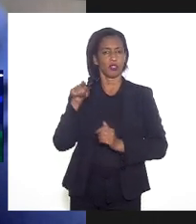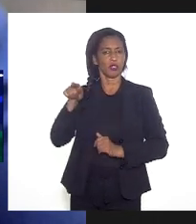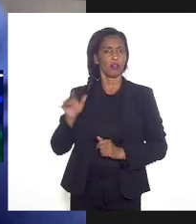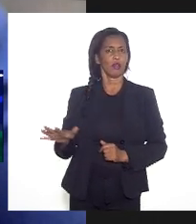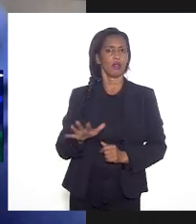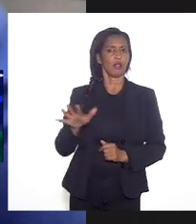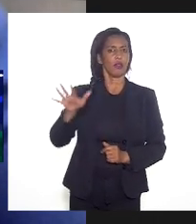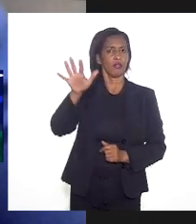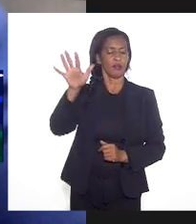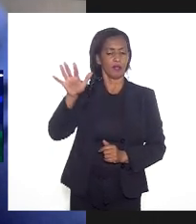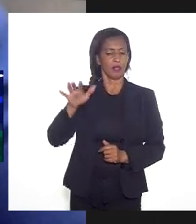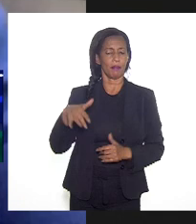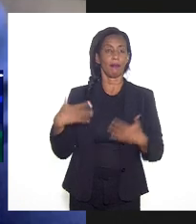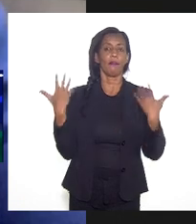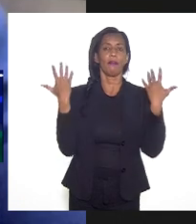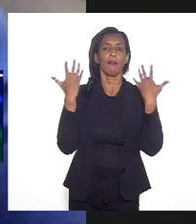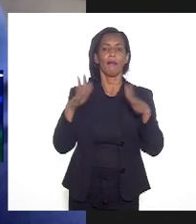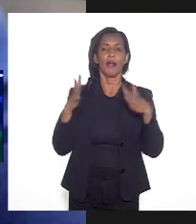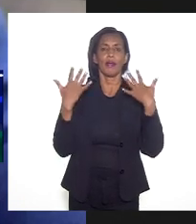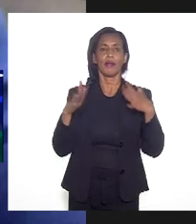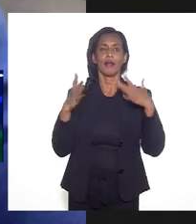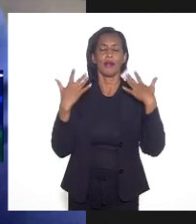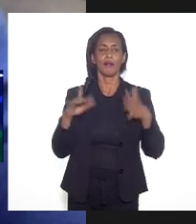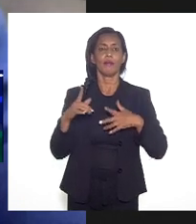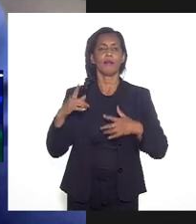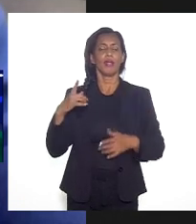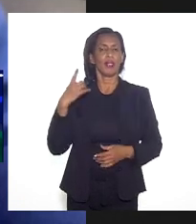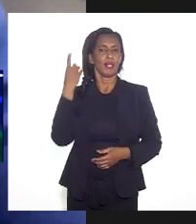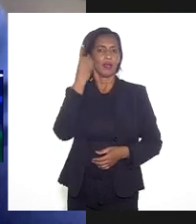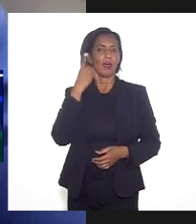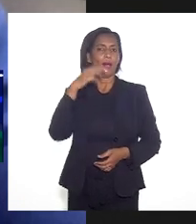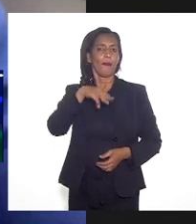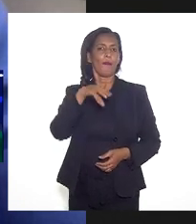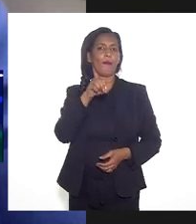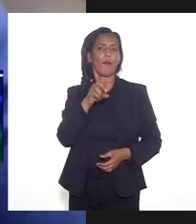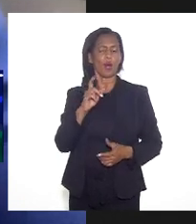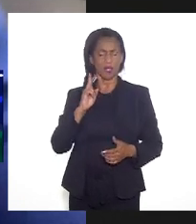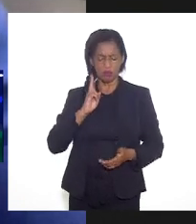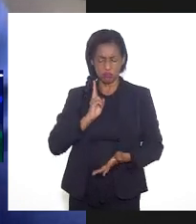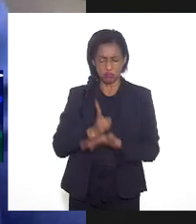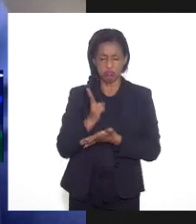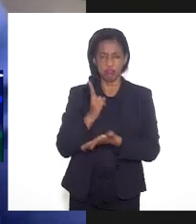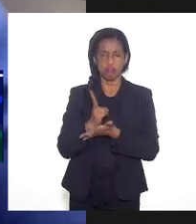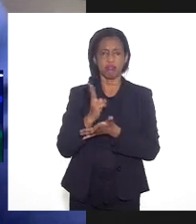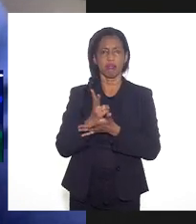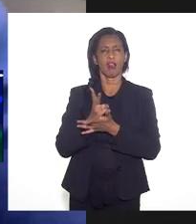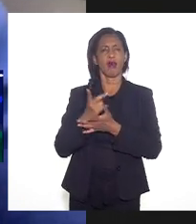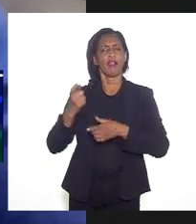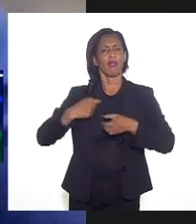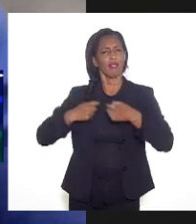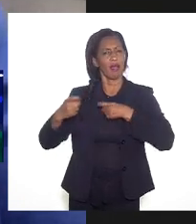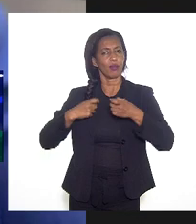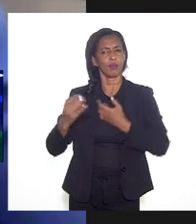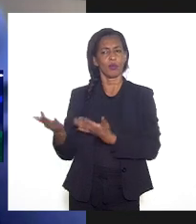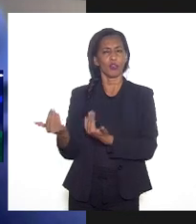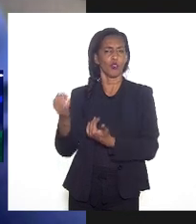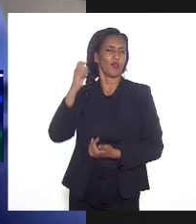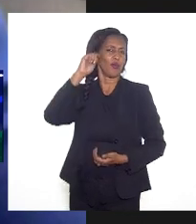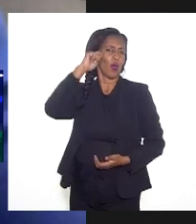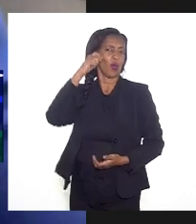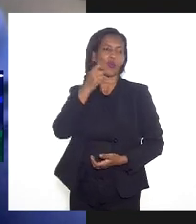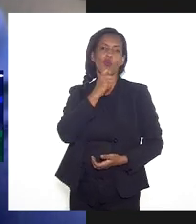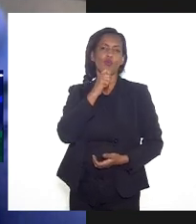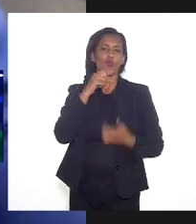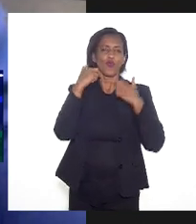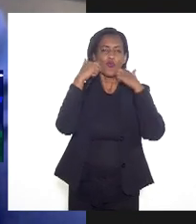nas periferias. Parabéns, deputada Mônica Francisco. Seguimos na luta pela nossa juventude negra e disso não temos